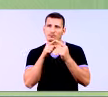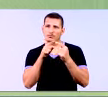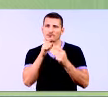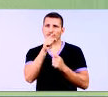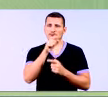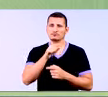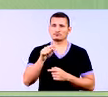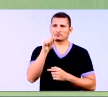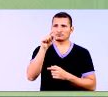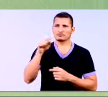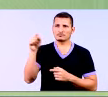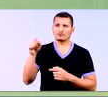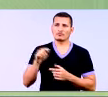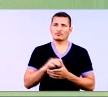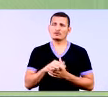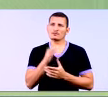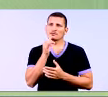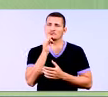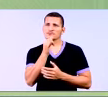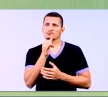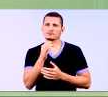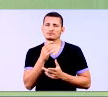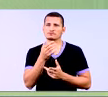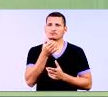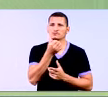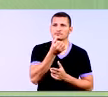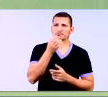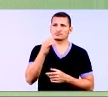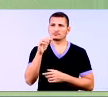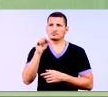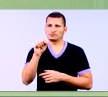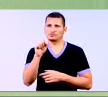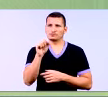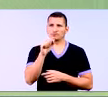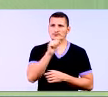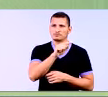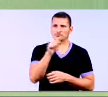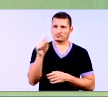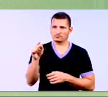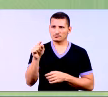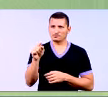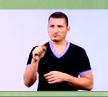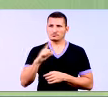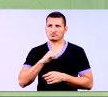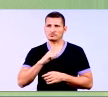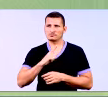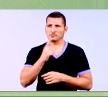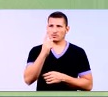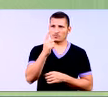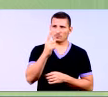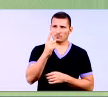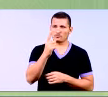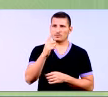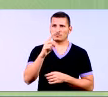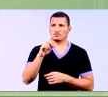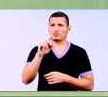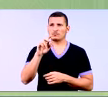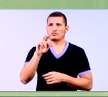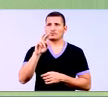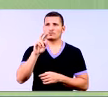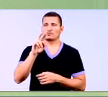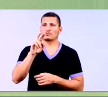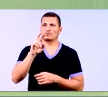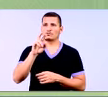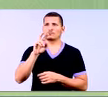Quanto tempo custa o ciclo dele? Se eu tiver 60 segundos daqui para cá, eu tenho aqui 1 Hz. Nesse caso aqui, a gente viu lá, tem